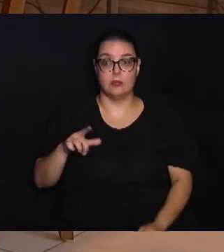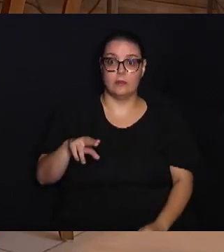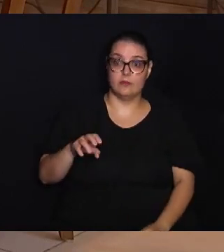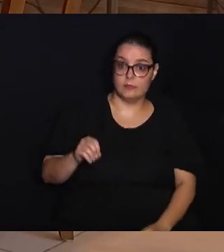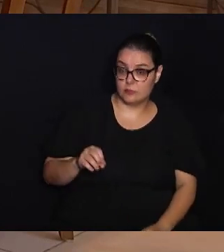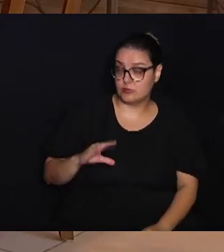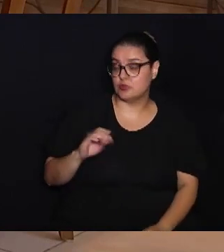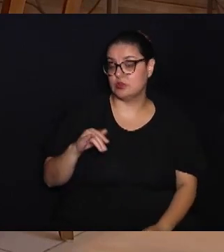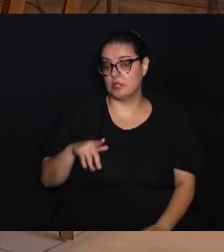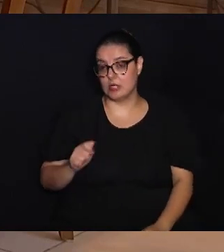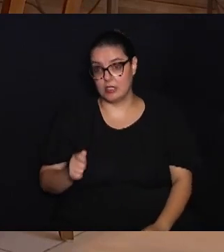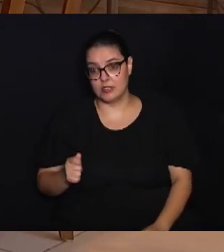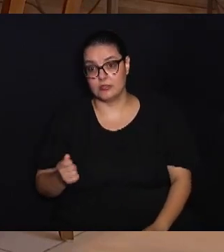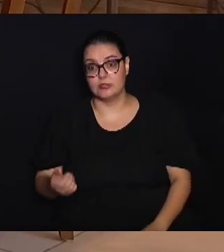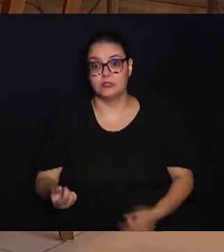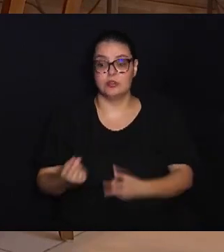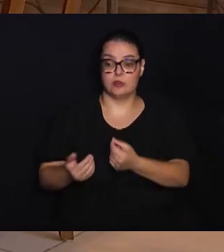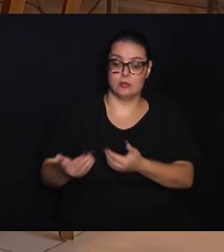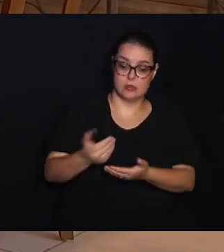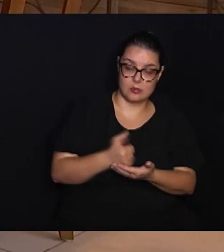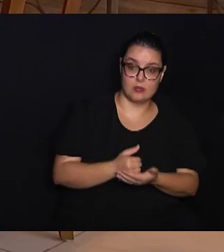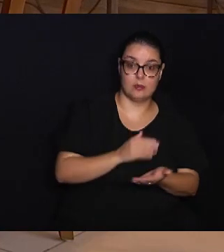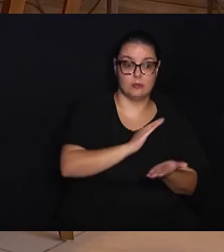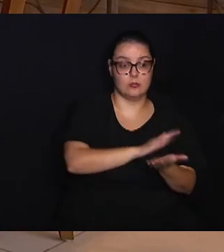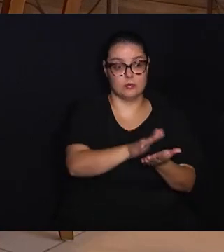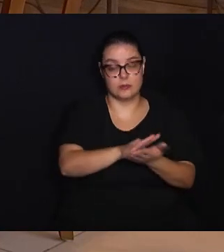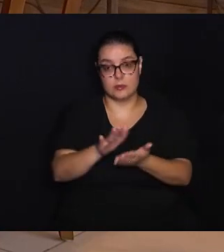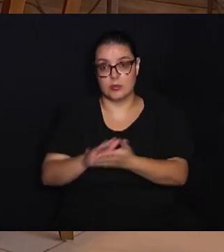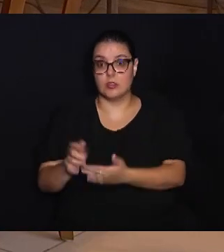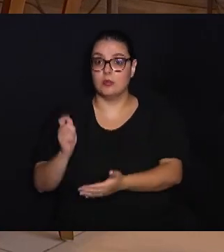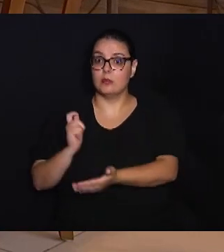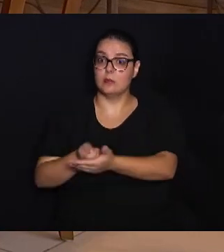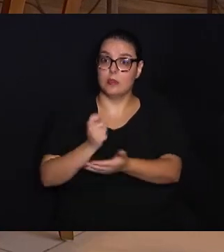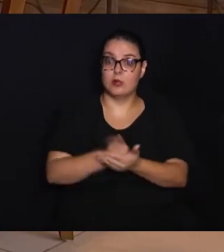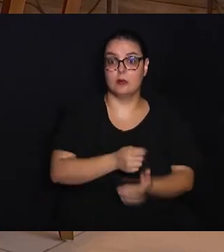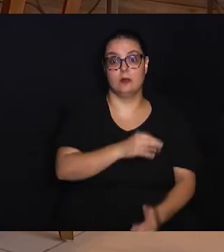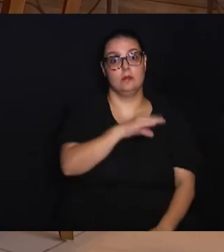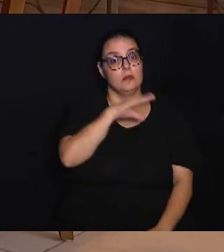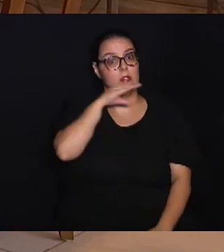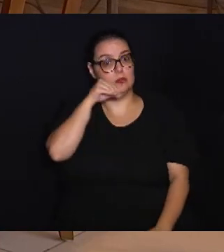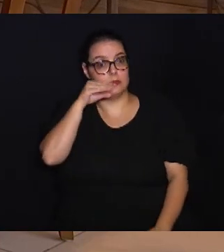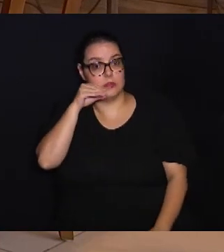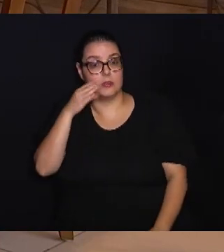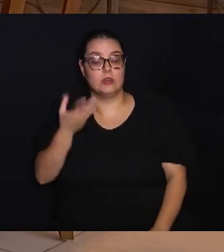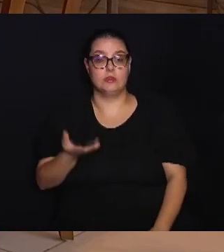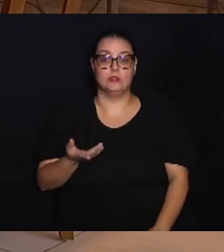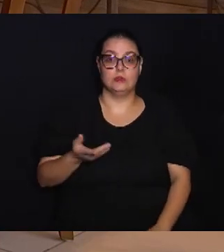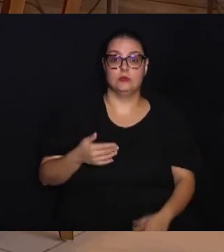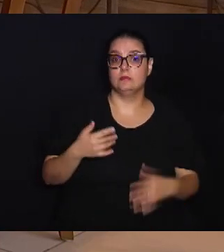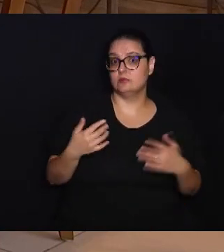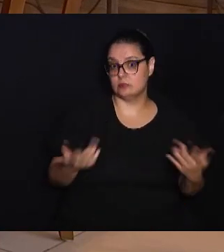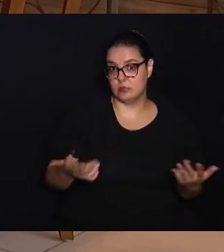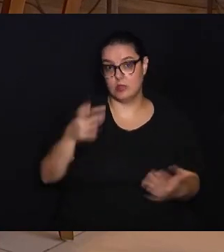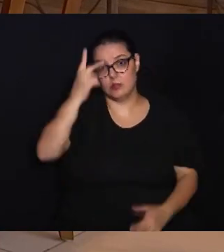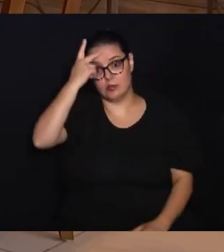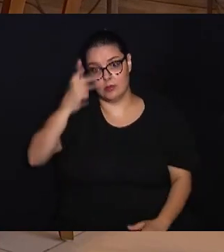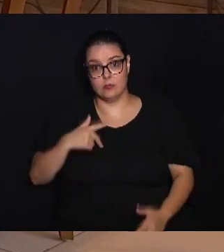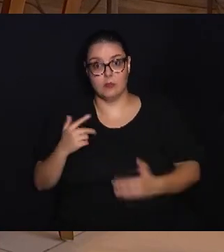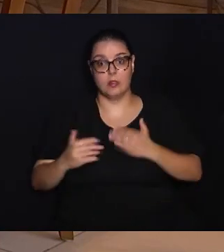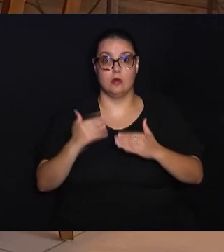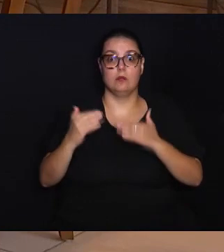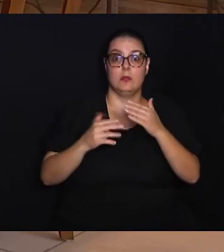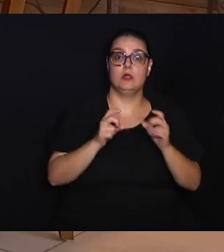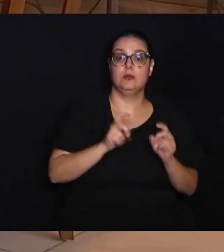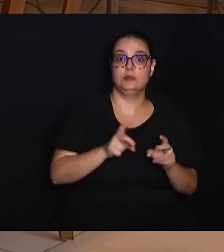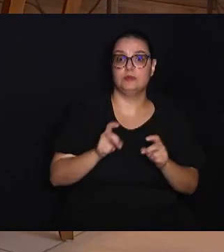controlo o fluxo de caixa entradas saídas eh pagamentos de funcionários né o